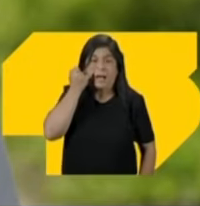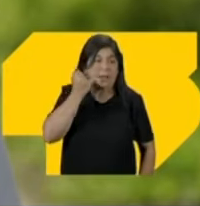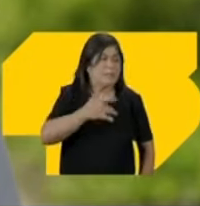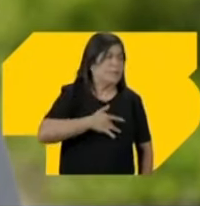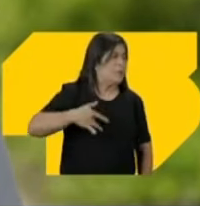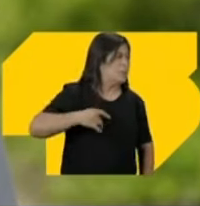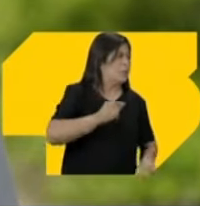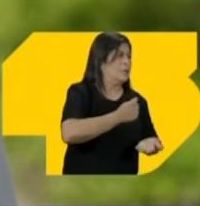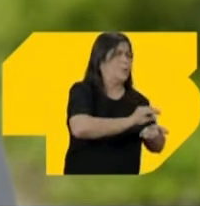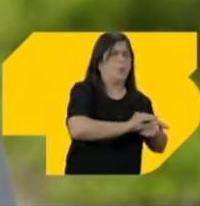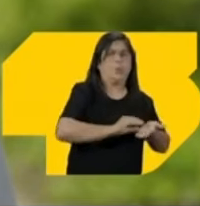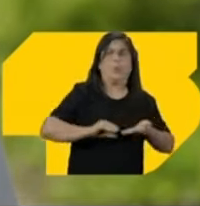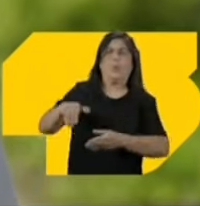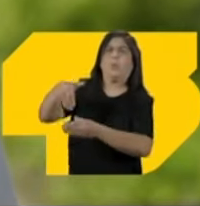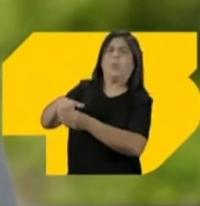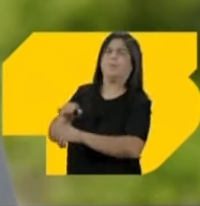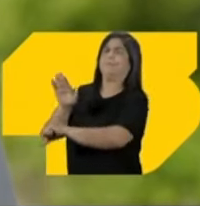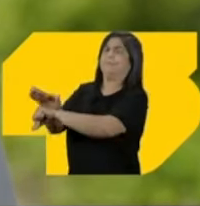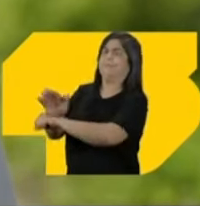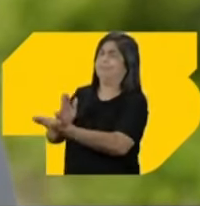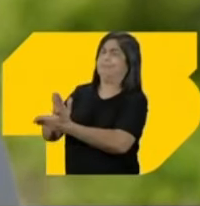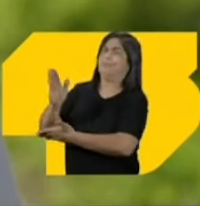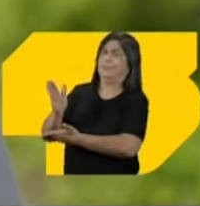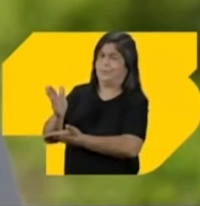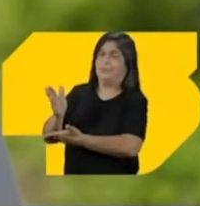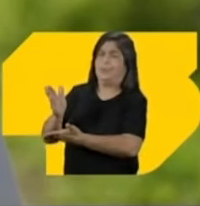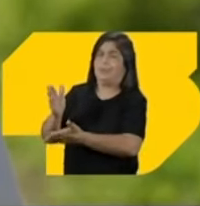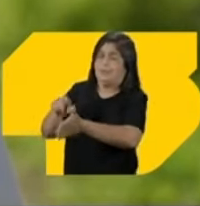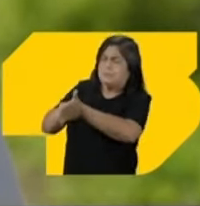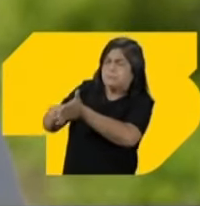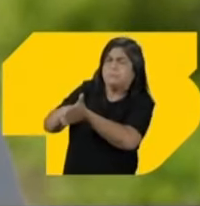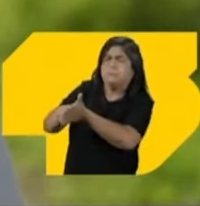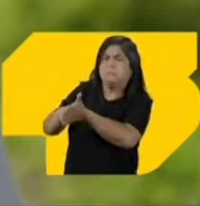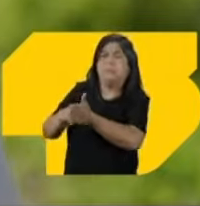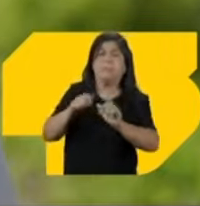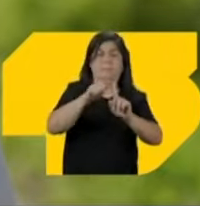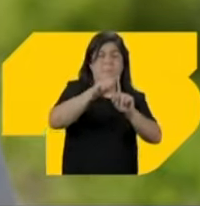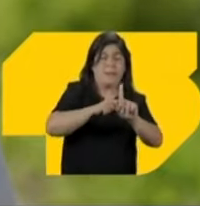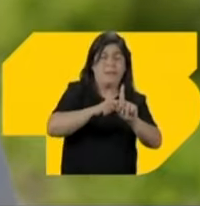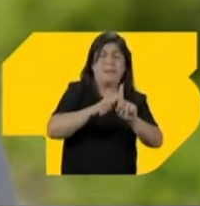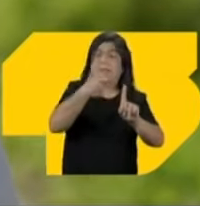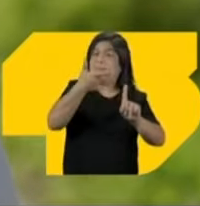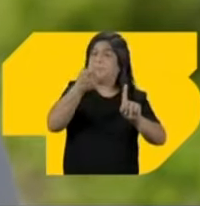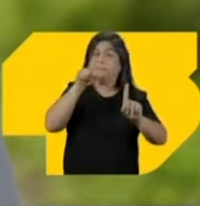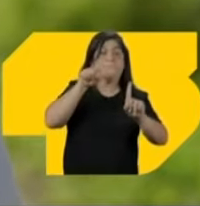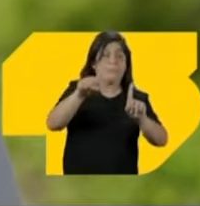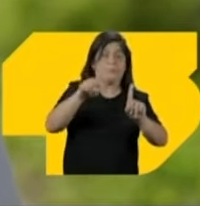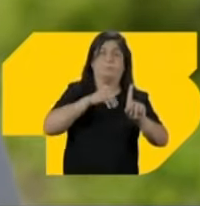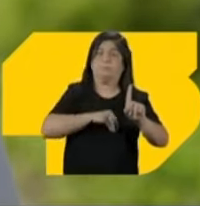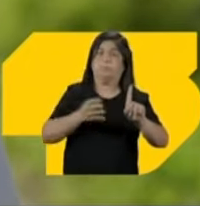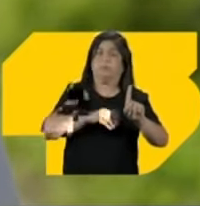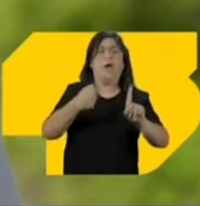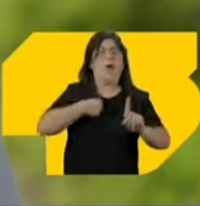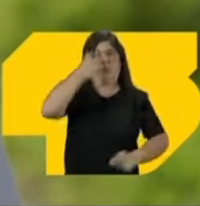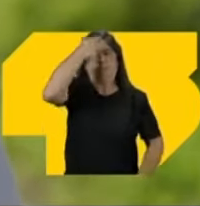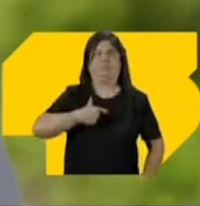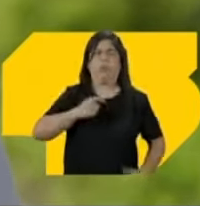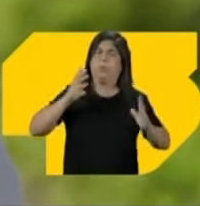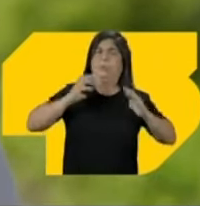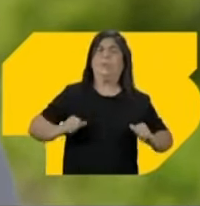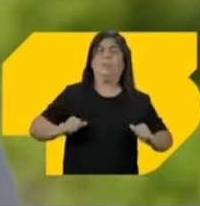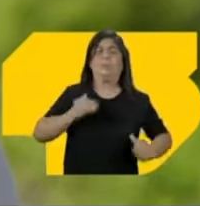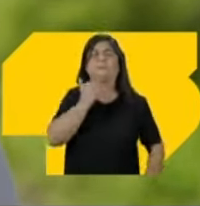pública. A investigação mostrou que ele recebia uma mesada de 120 mil reais. Já eu sou ficha limpa e posso andar de cabeça